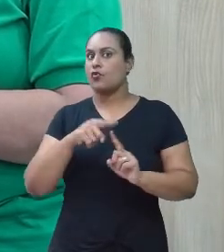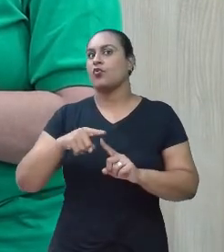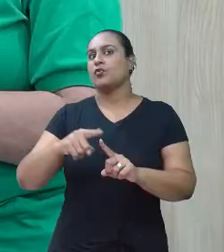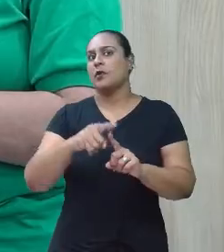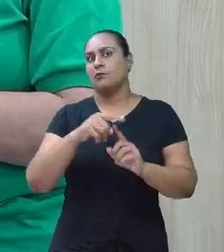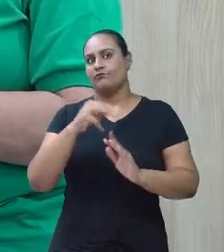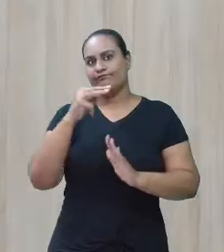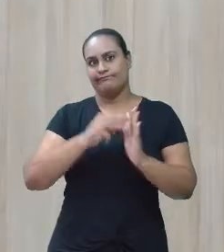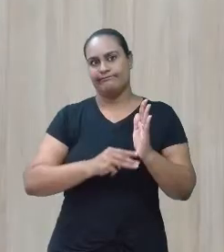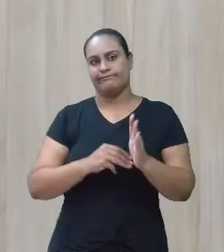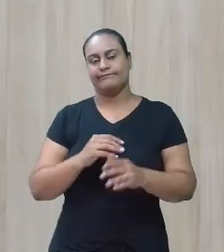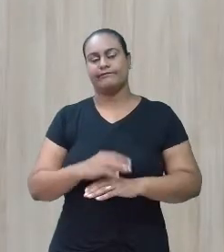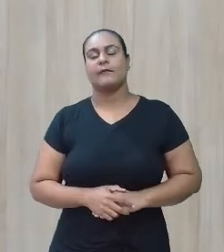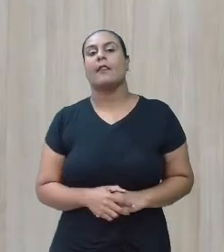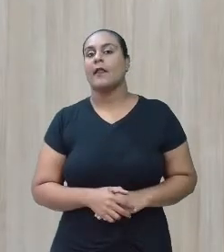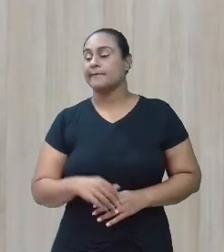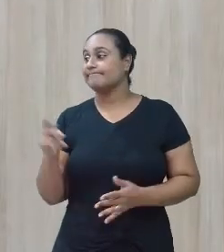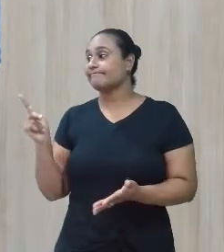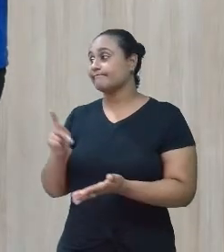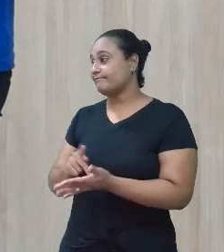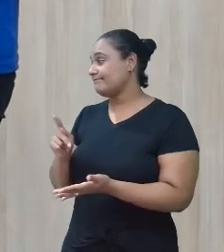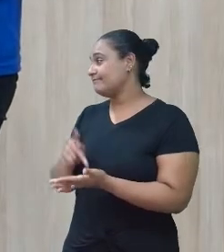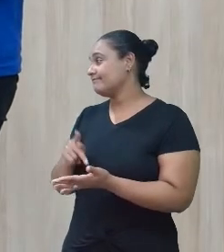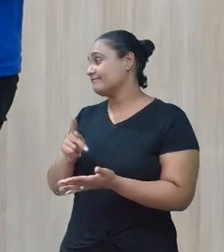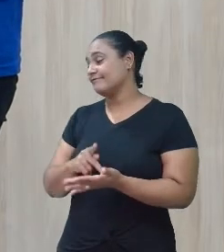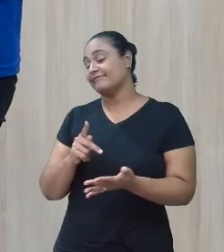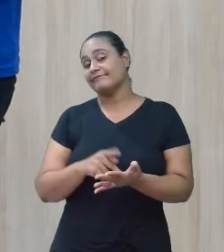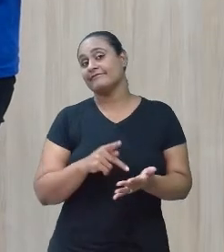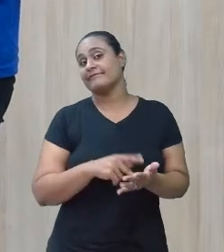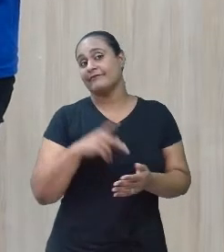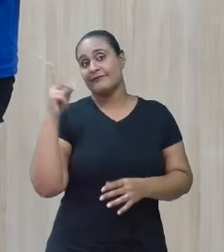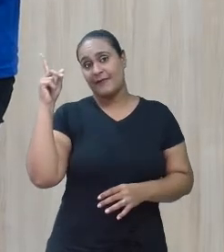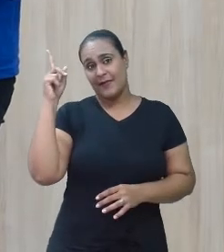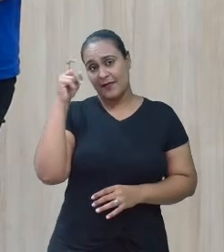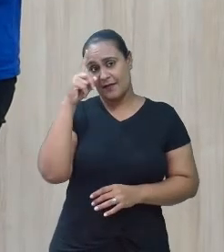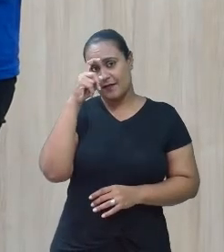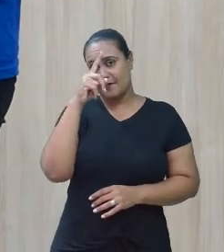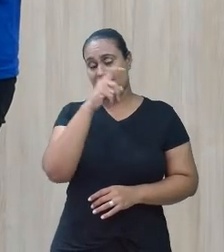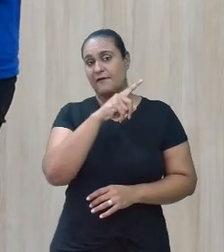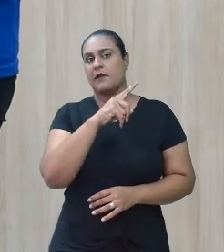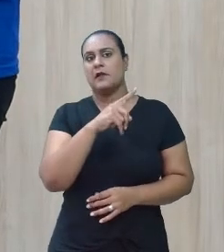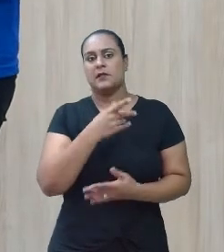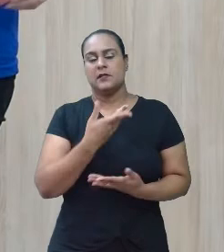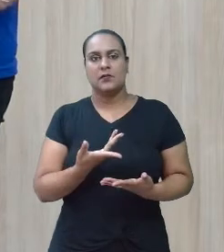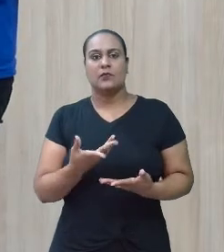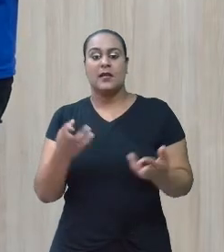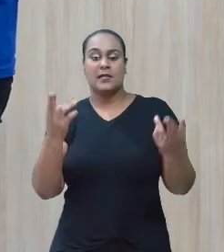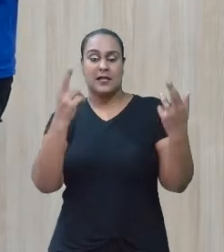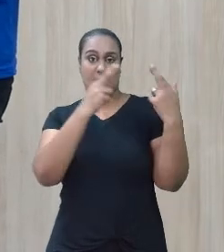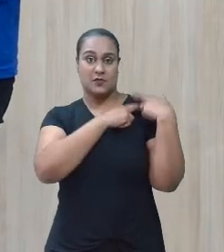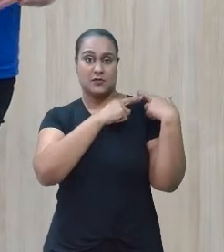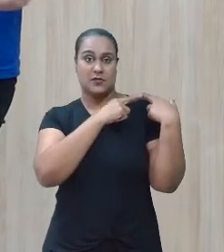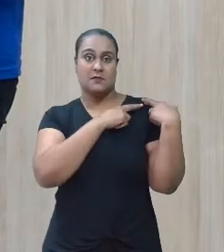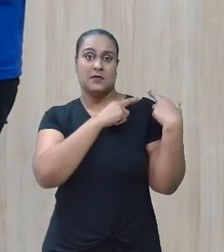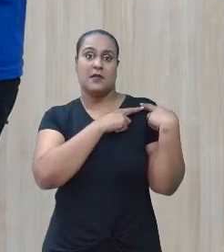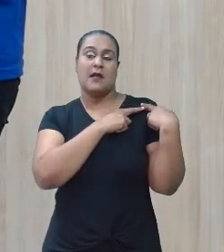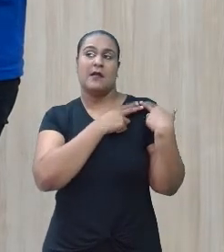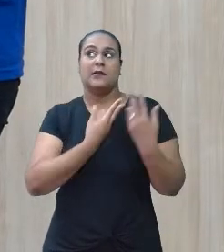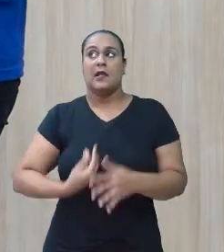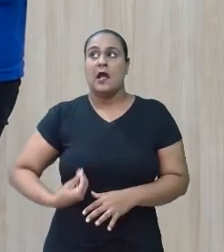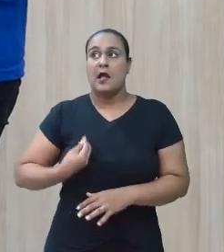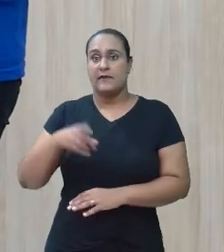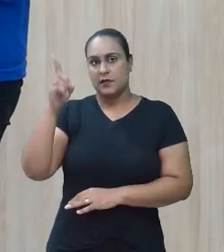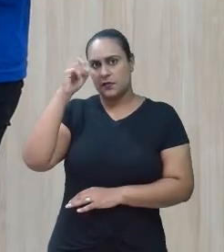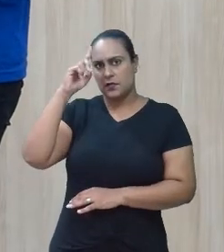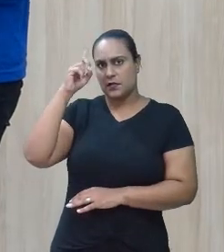método. É verdade, professora Isabel. É muito difícil toda essa carga de trabalho da mulher hoje, toda essa vida diária, tomar